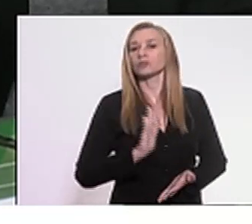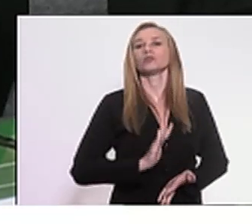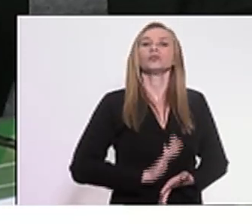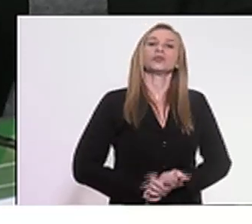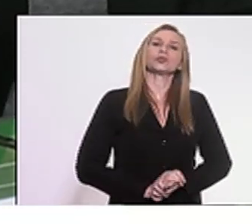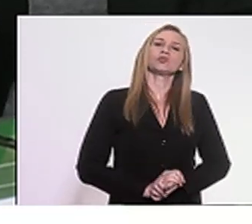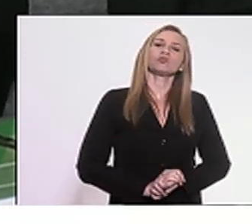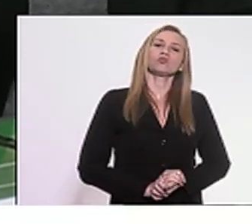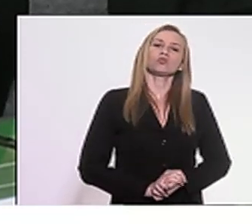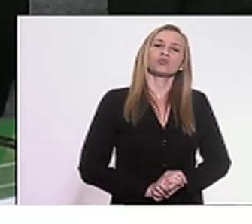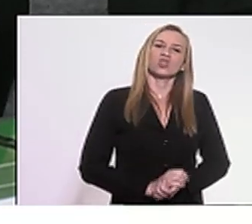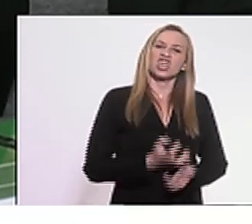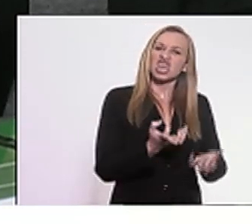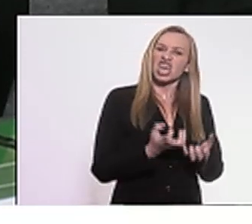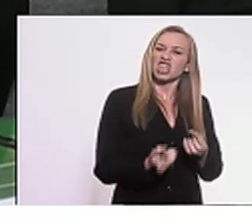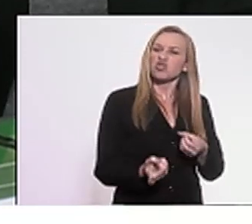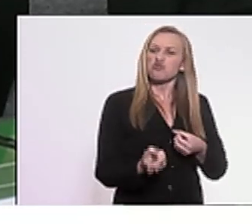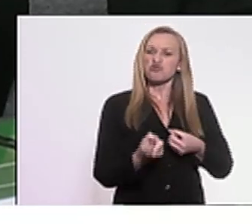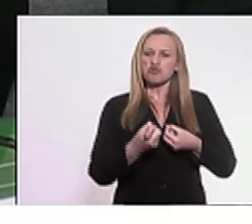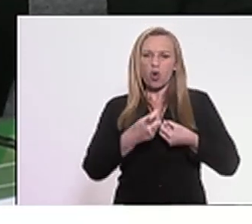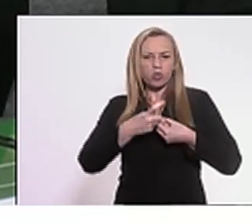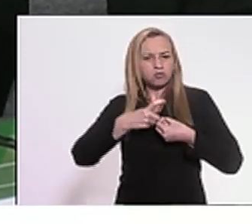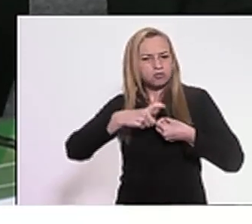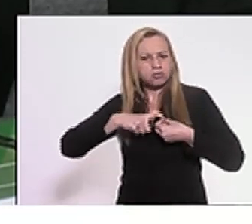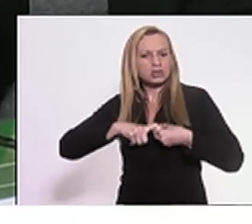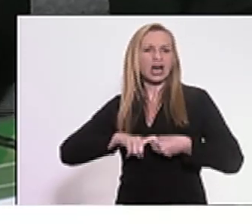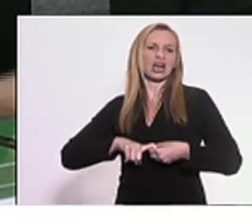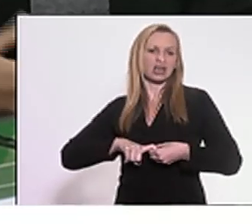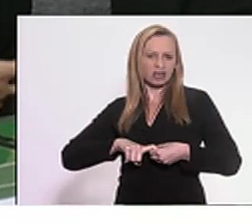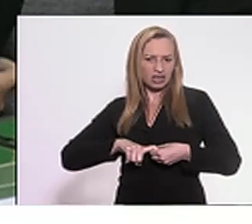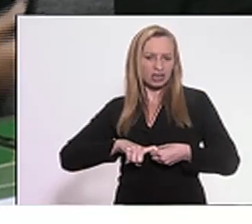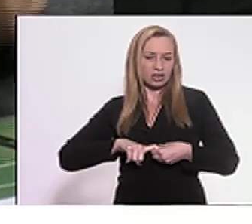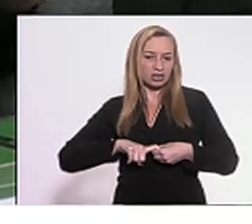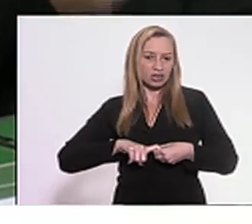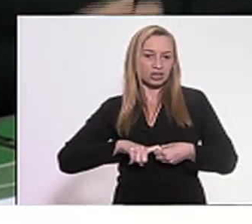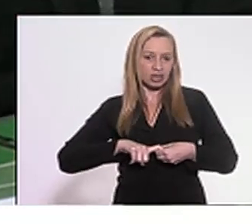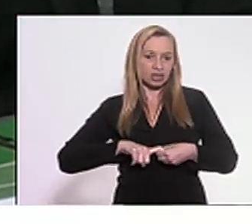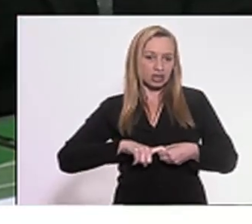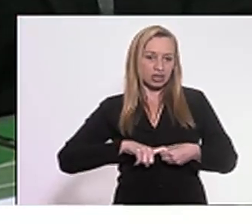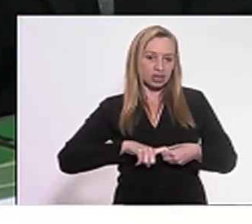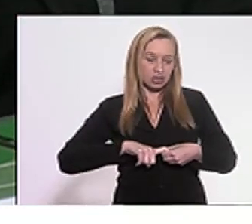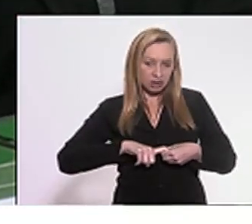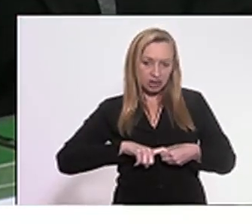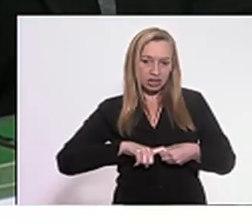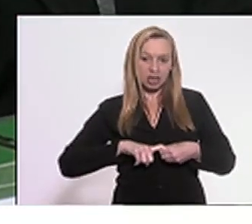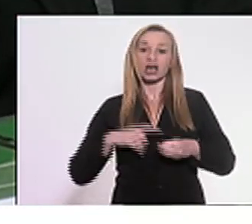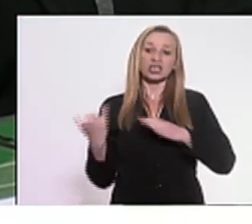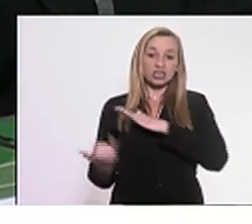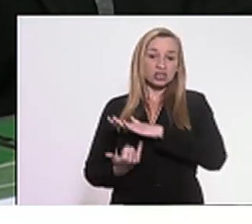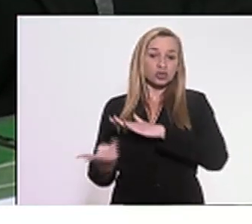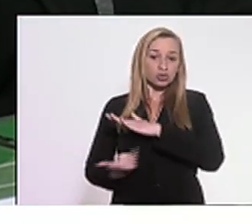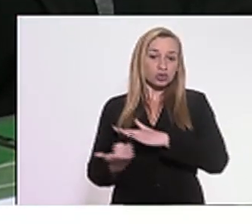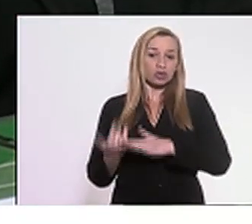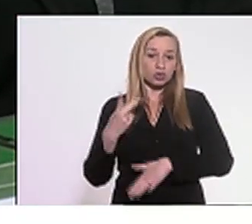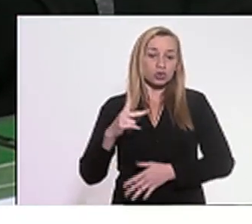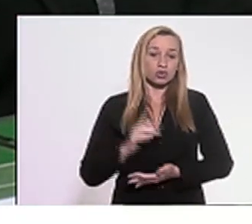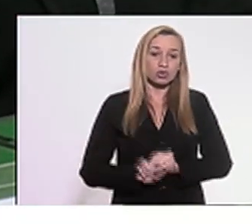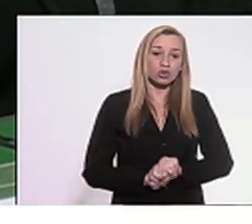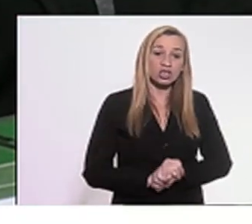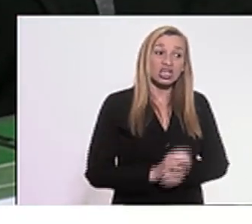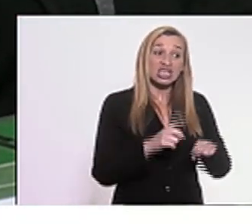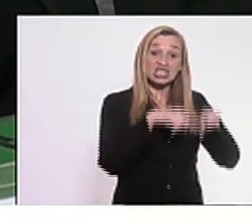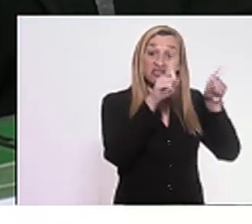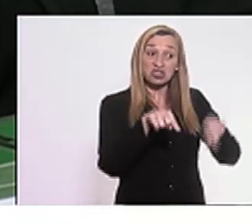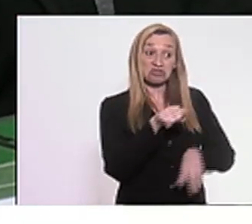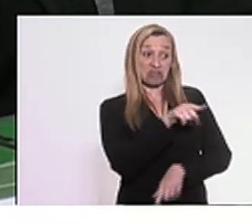estão tentando retornar às fileiras de suas devidas corporações ou instituições. Servidores